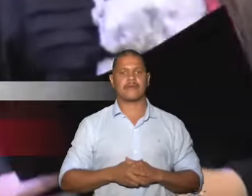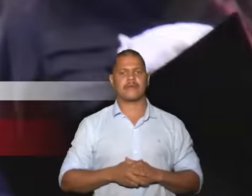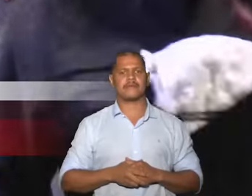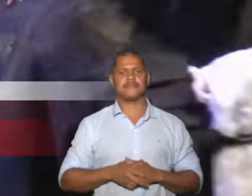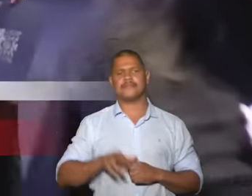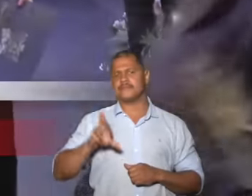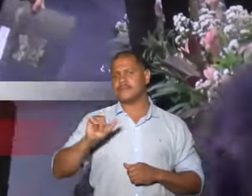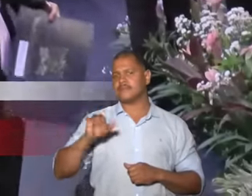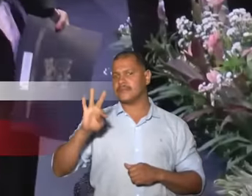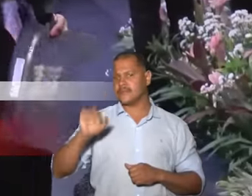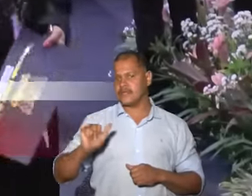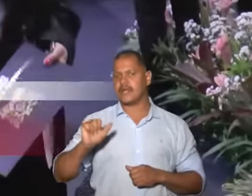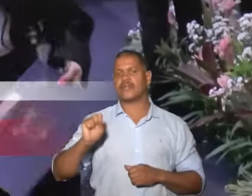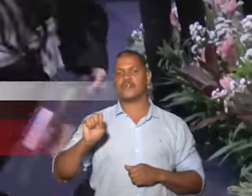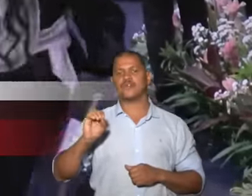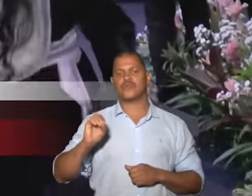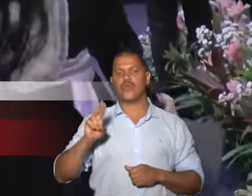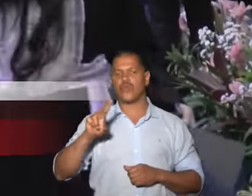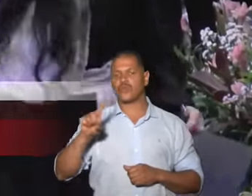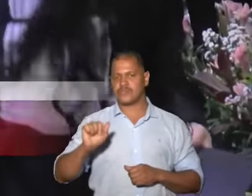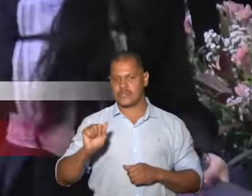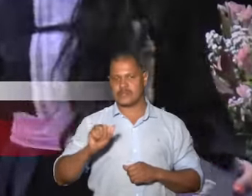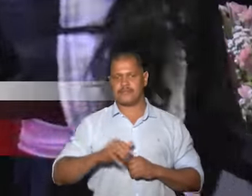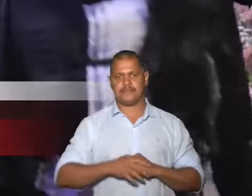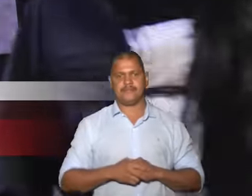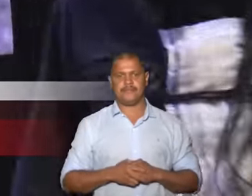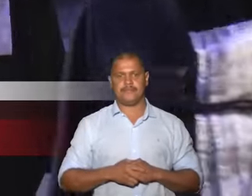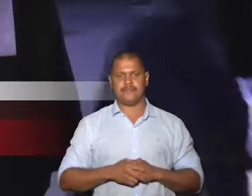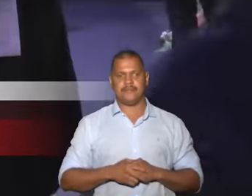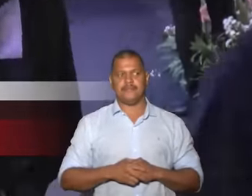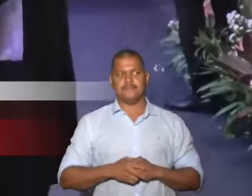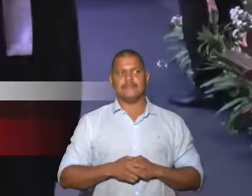Lívia de Souza Lima Ramos.